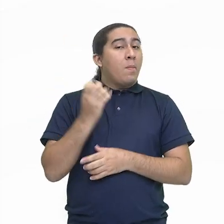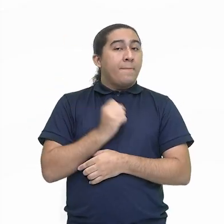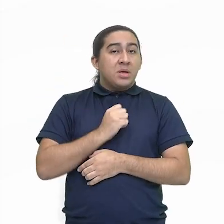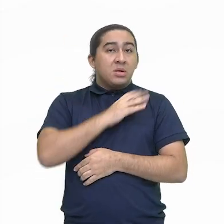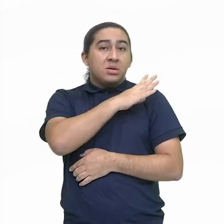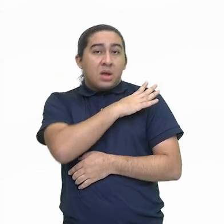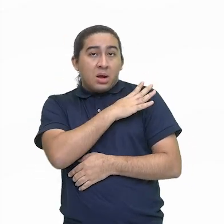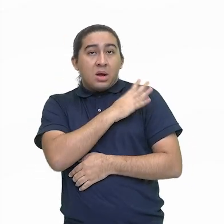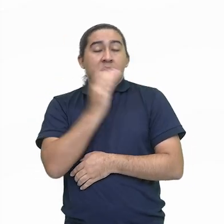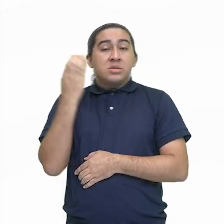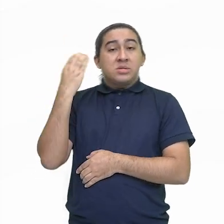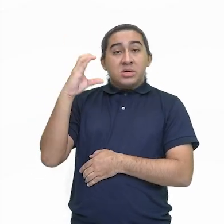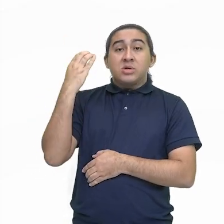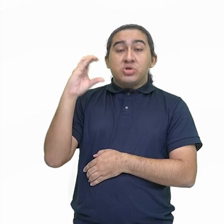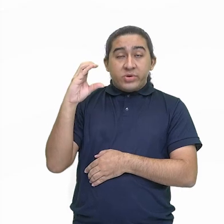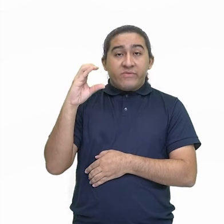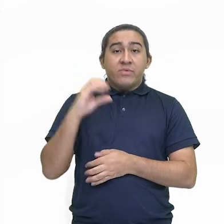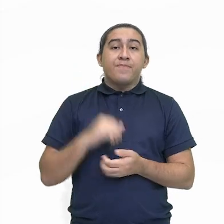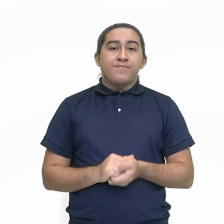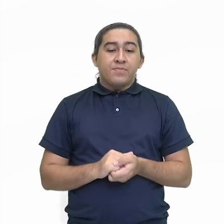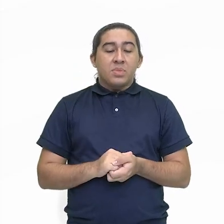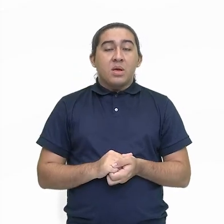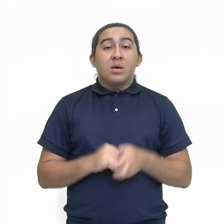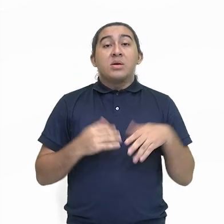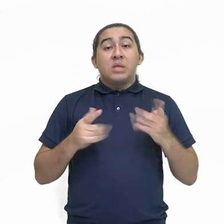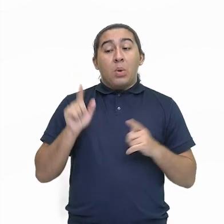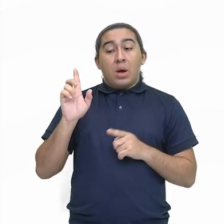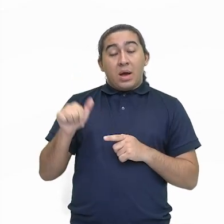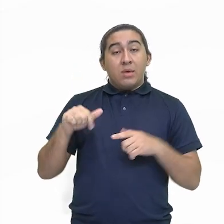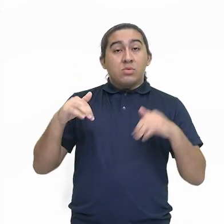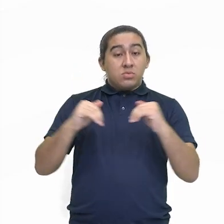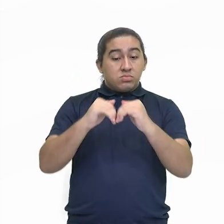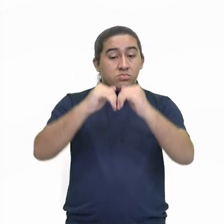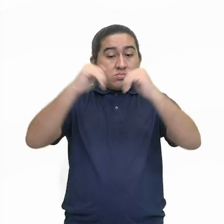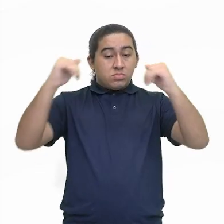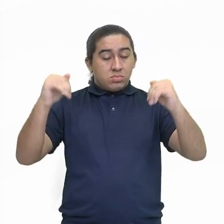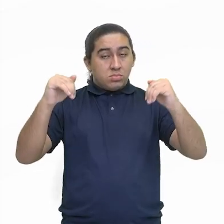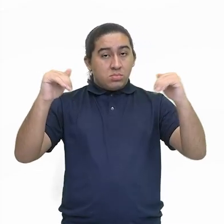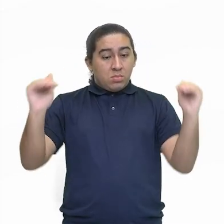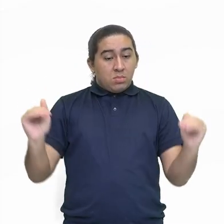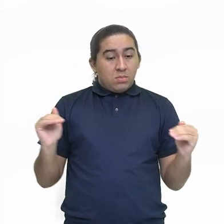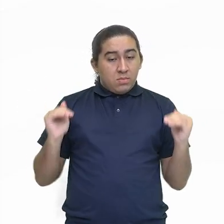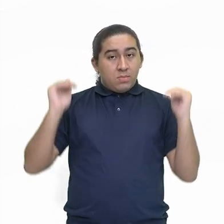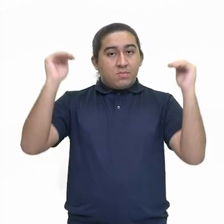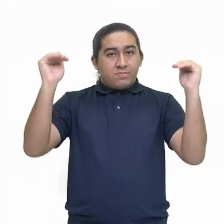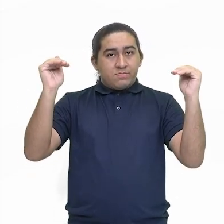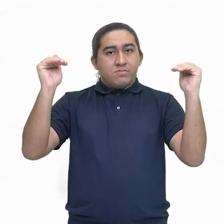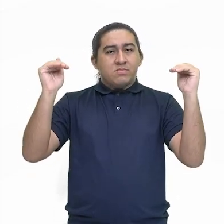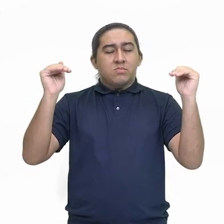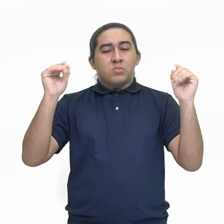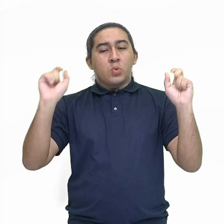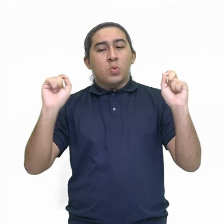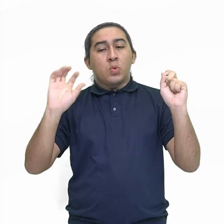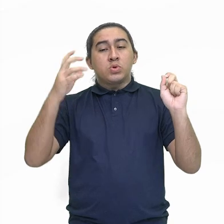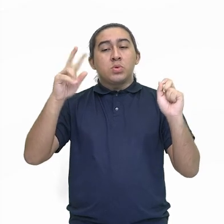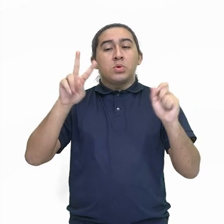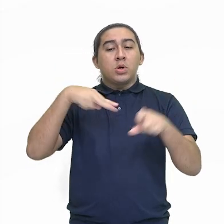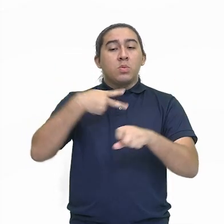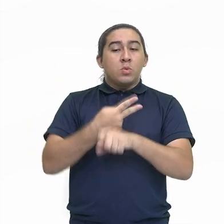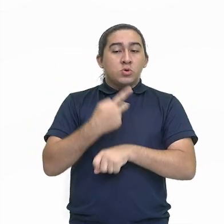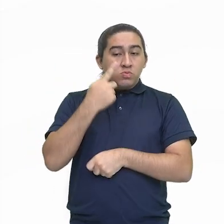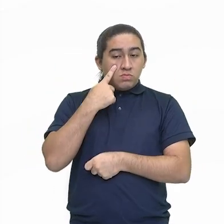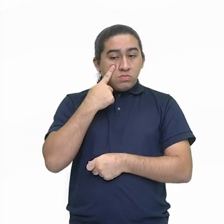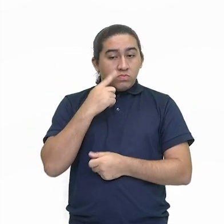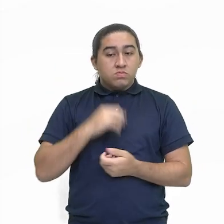científica. Então, o período de uma ordem bipolar envolveu esses dois grandes países. E aí houve, né, como a gente vai ver na próxima tela, houve